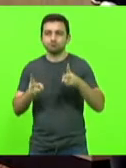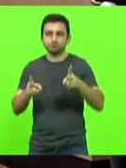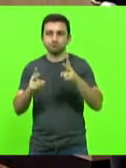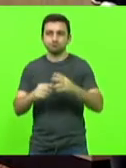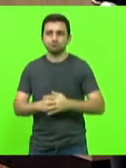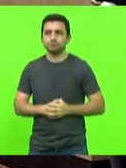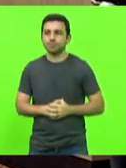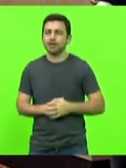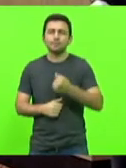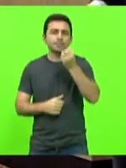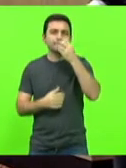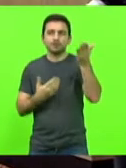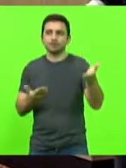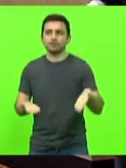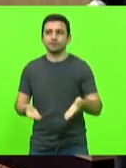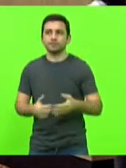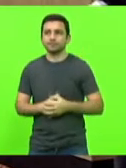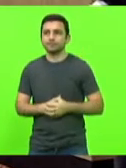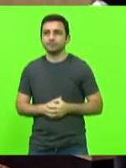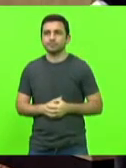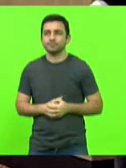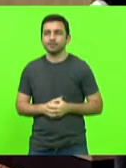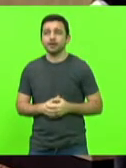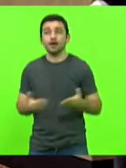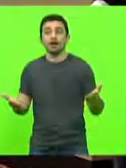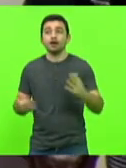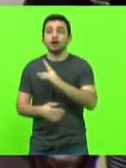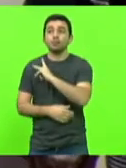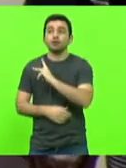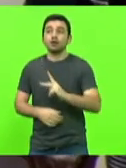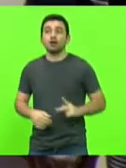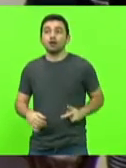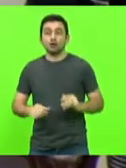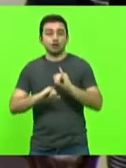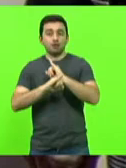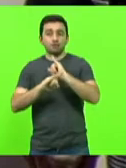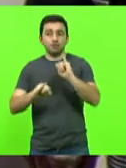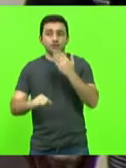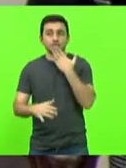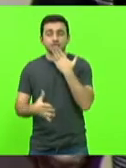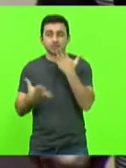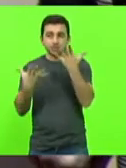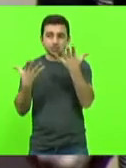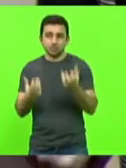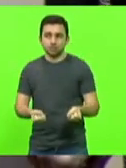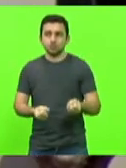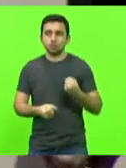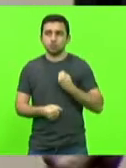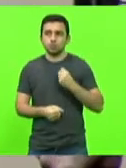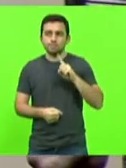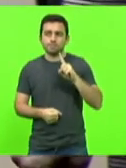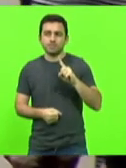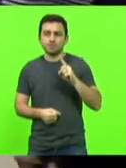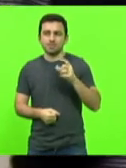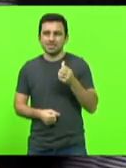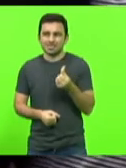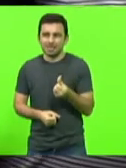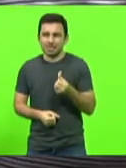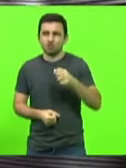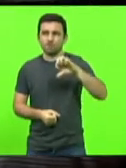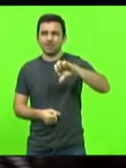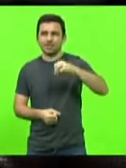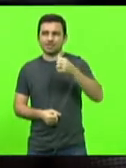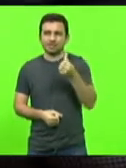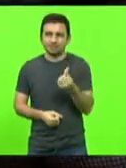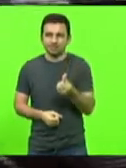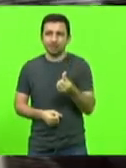Sejam todos bem-vindos. Está a presidência que comunica que defere os seguintes requerimentos: requerimento 1696 a 1722